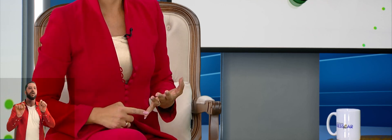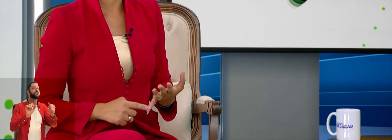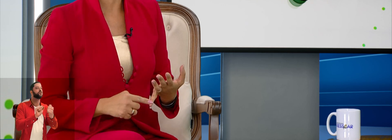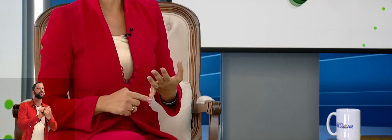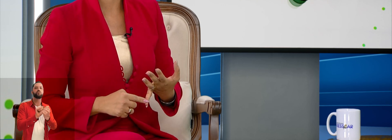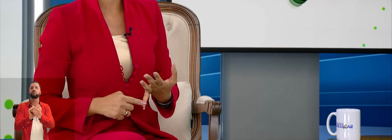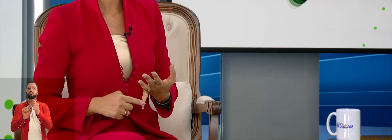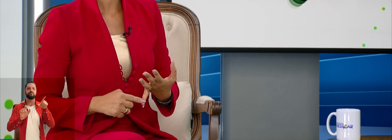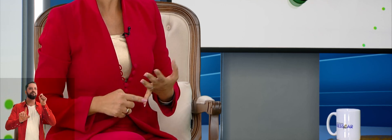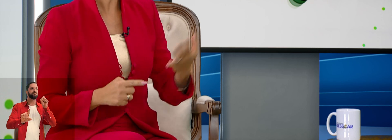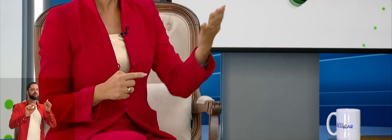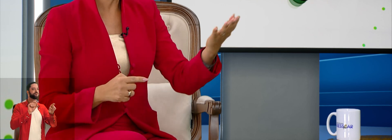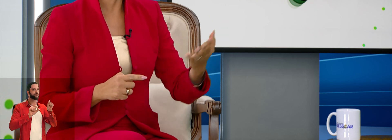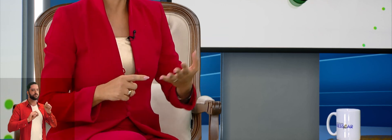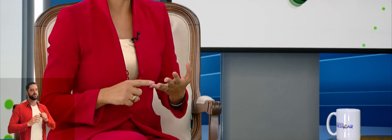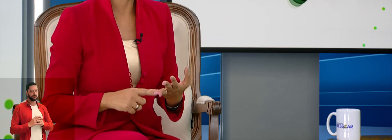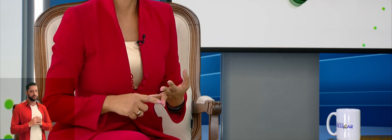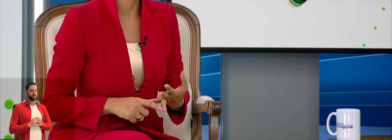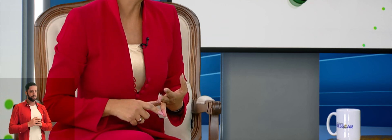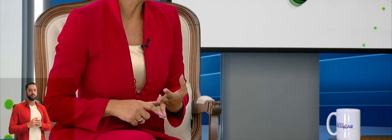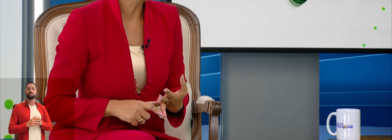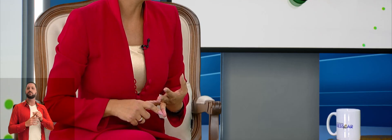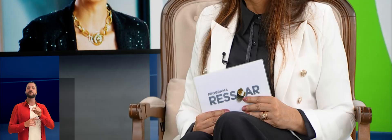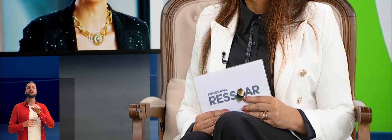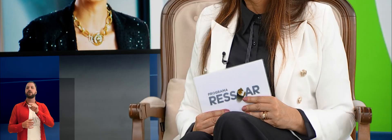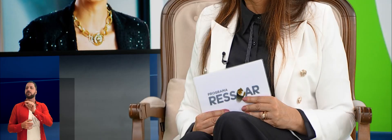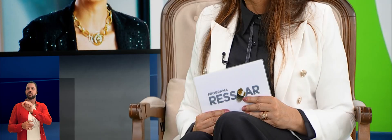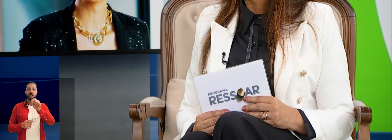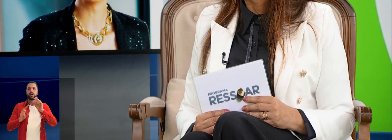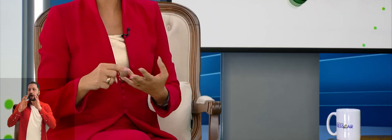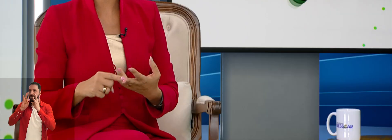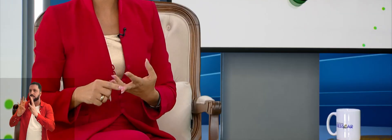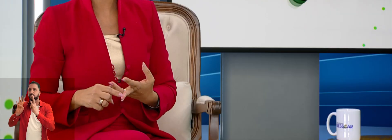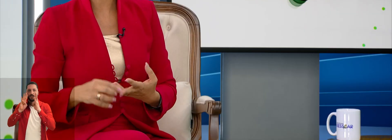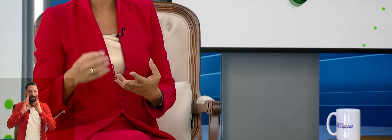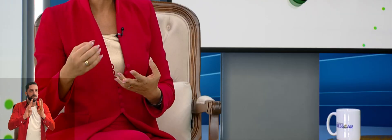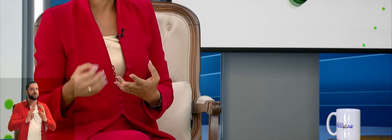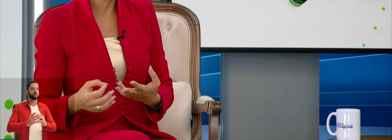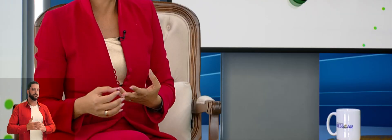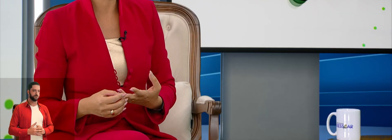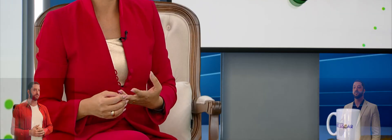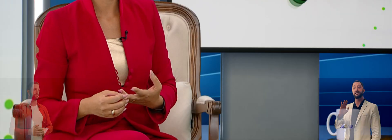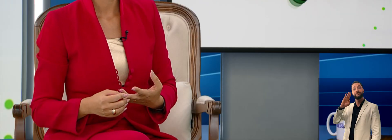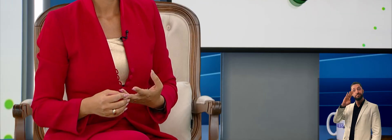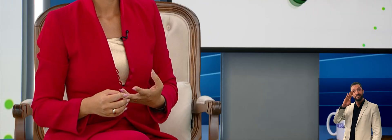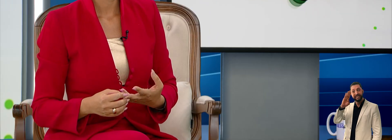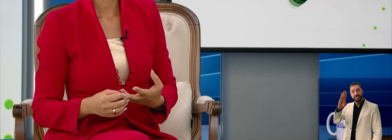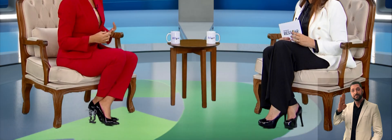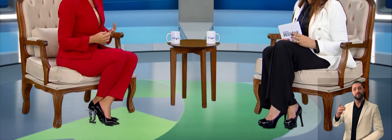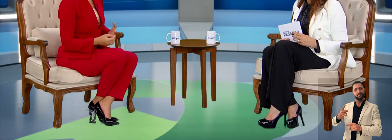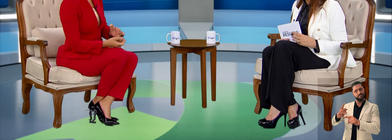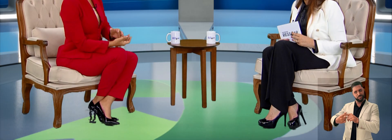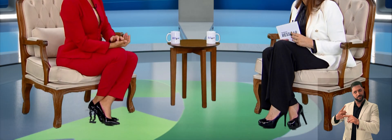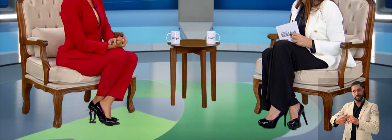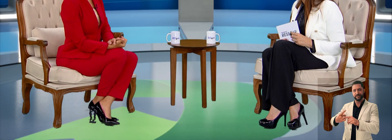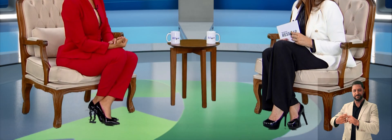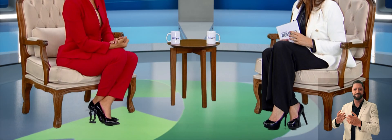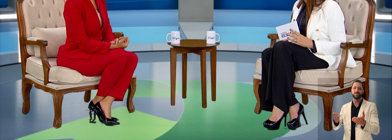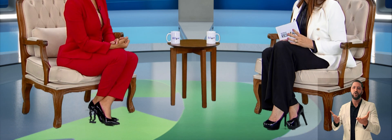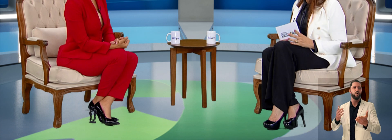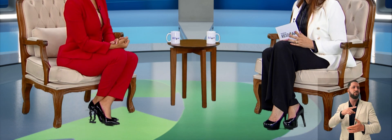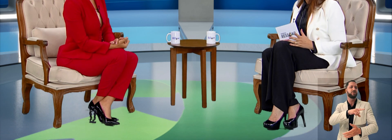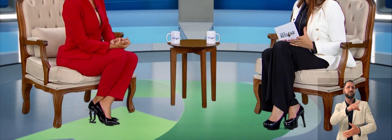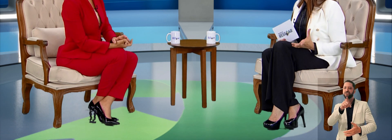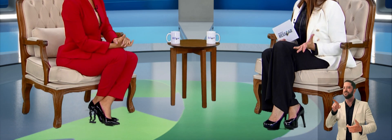Escolhendo as pessoas que você anda, escolhendo o ambiente que você vai viver, escolhendo as pessoas que você escuta. Principalmente porque hoje a